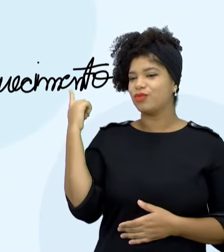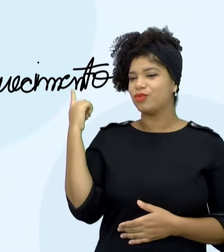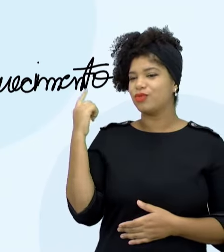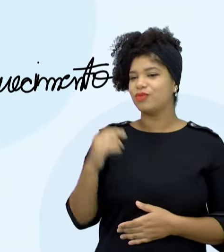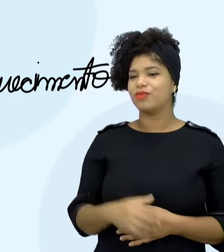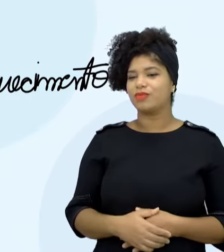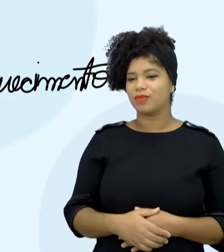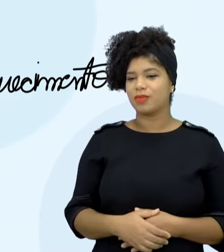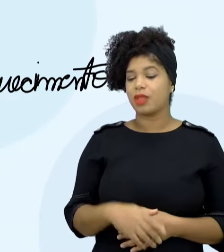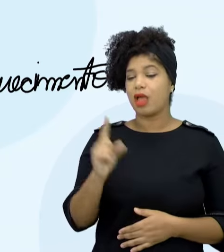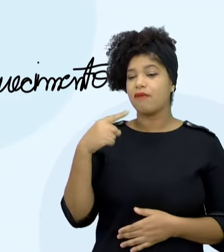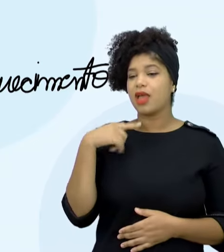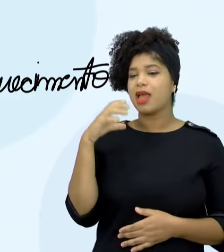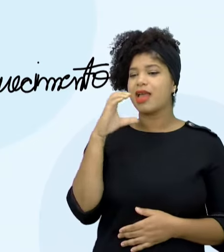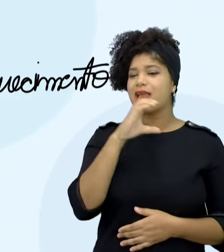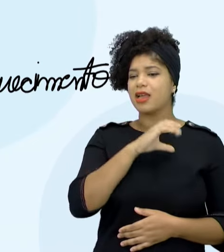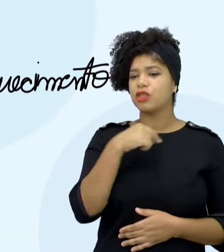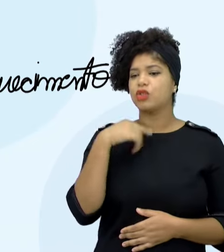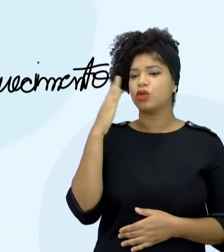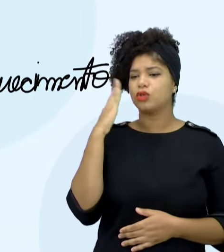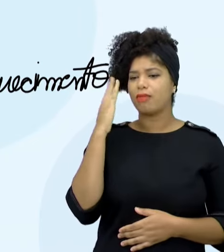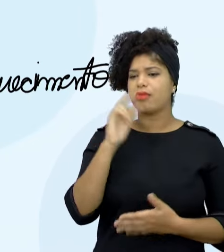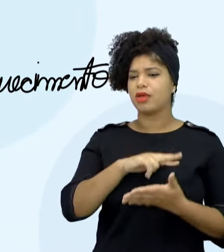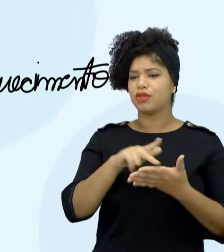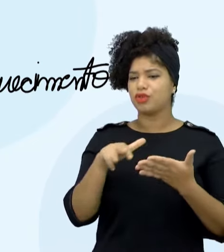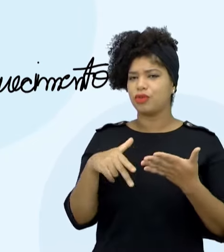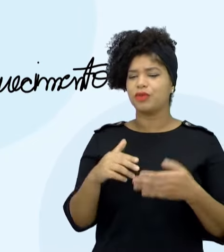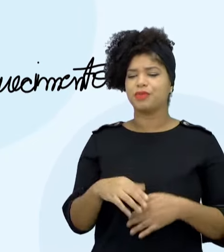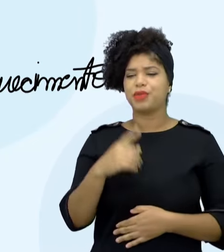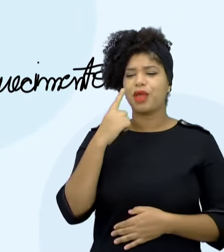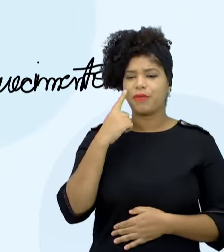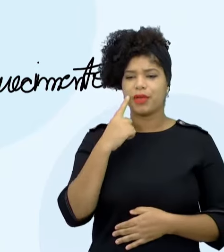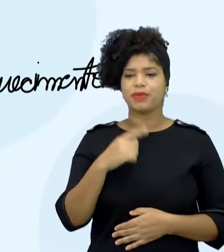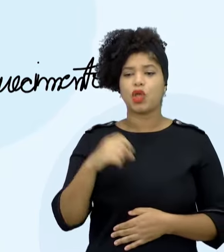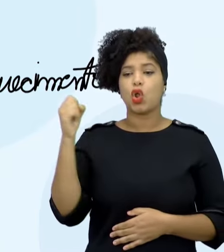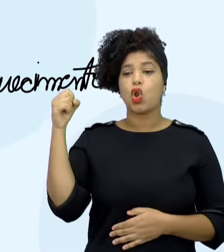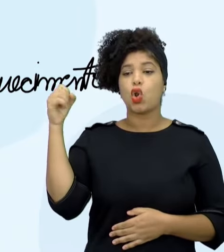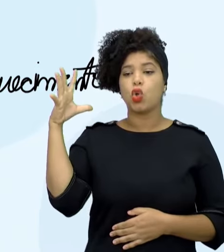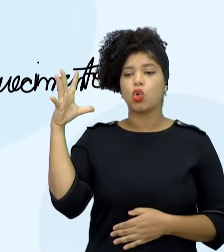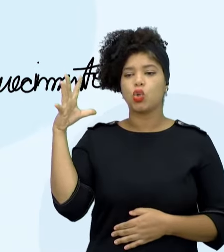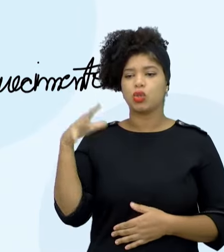já, mas ainda falta, né? E aqui é luz.